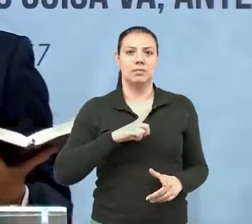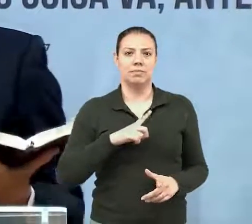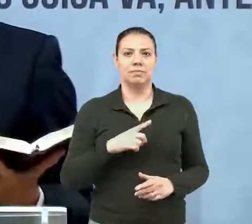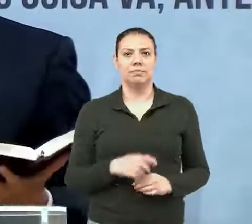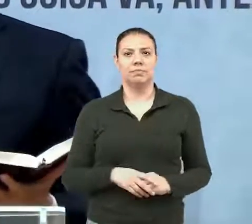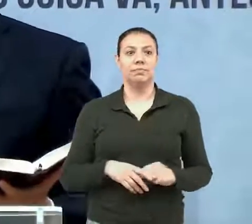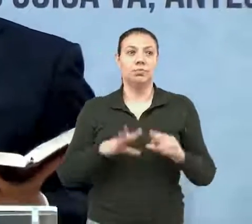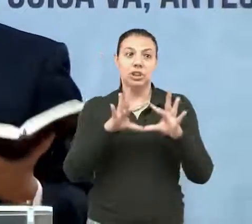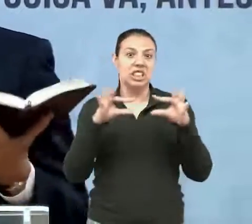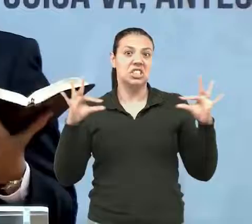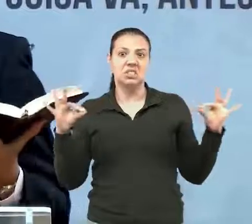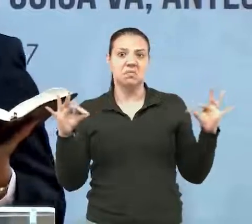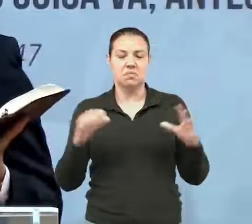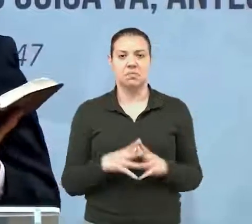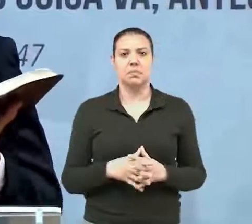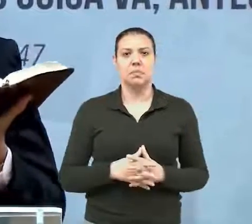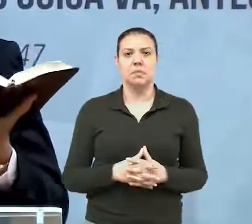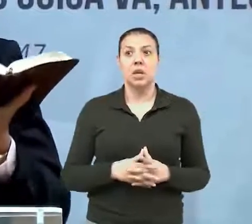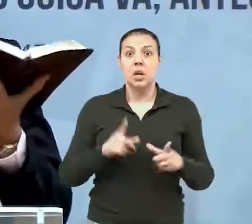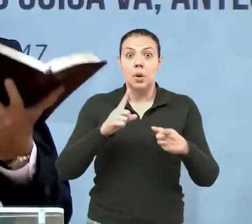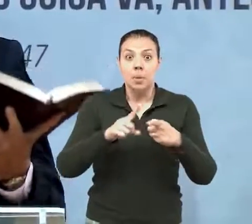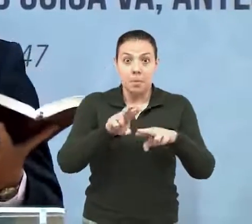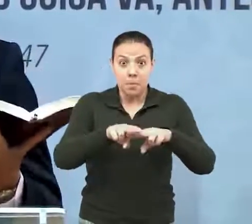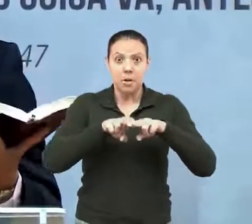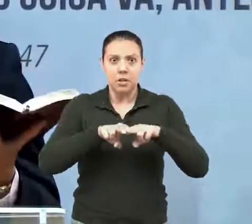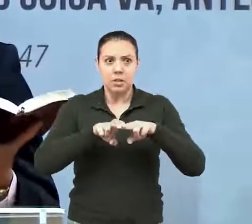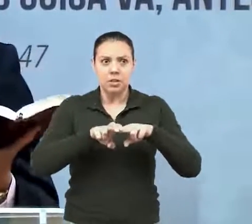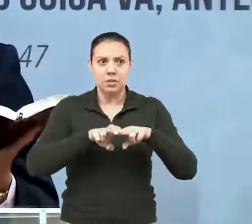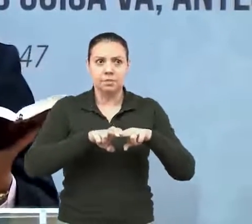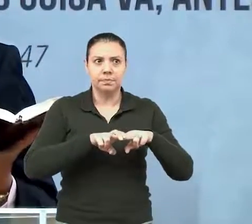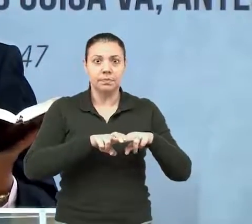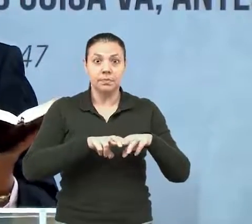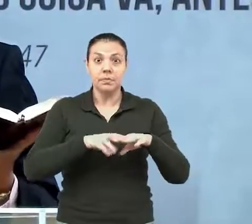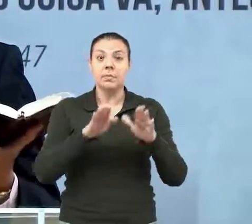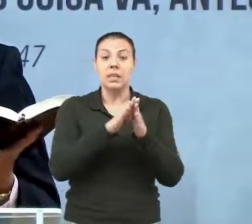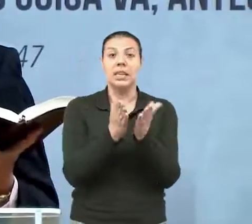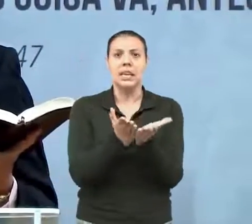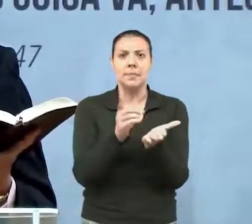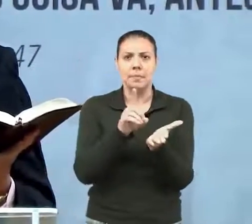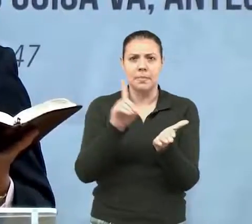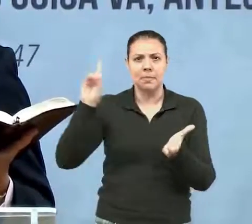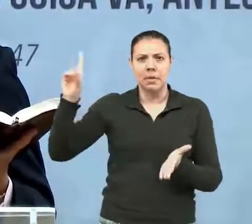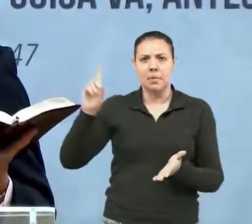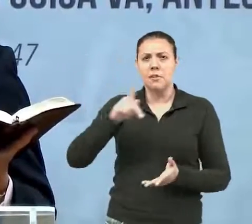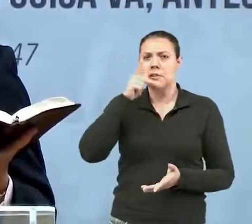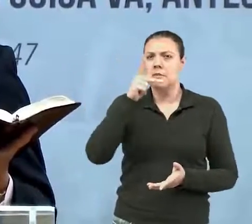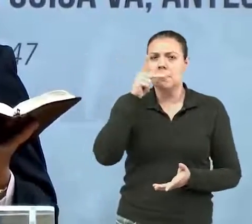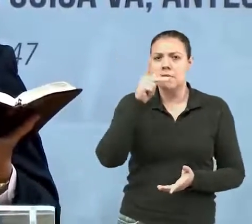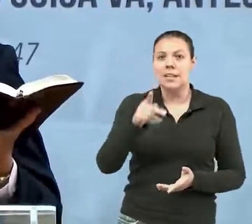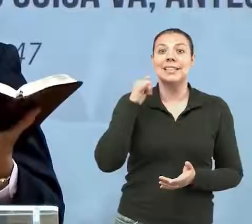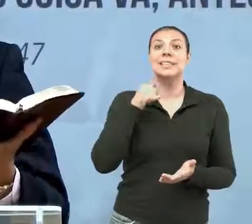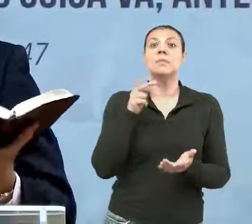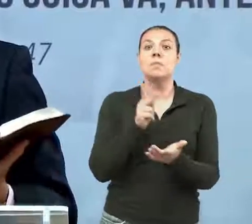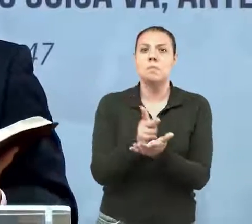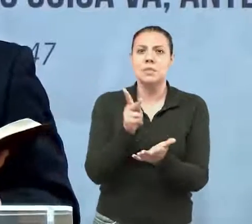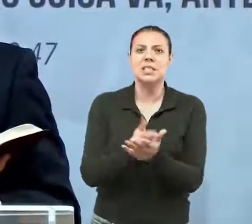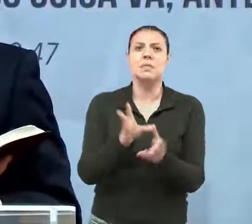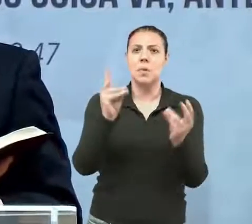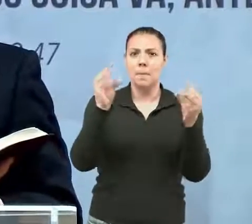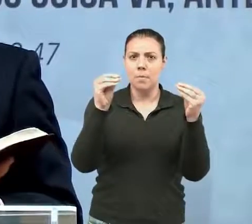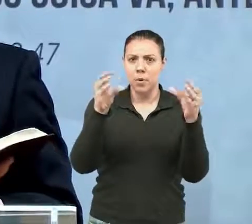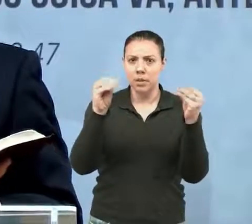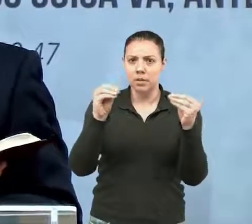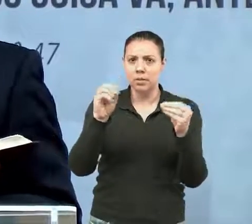É por isso que a ordem mais repetida em toda a Bíblia é esta: não temas. Não tenhas